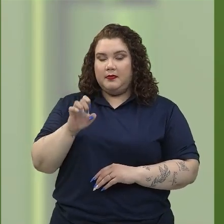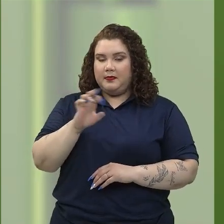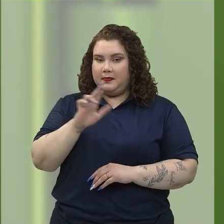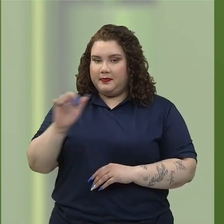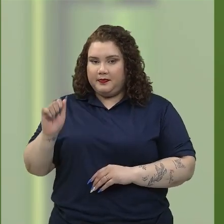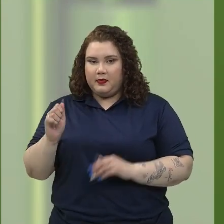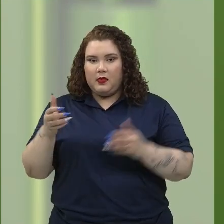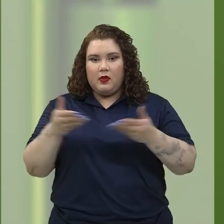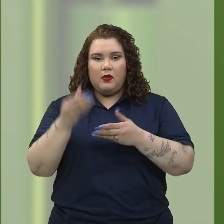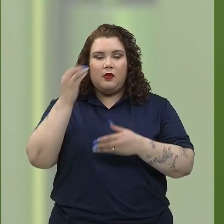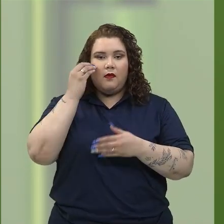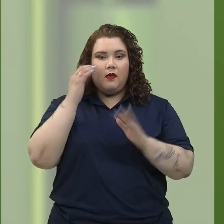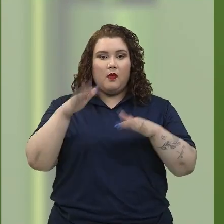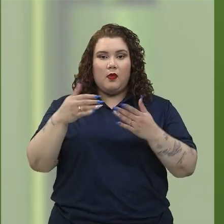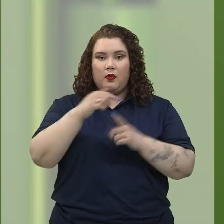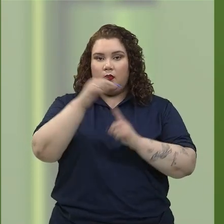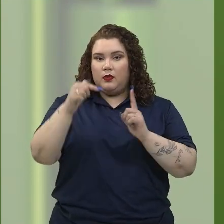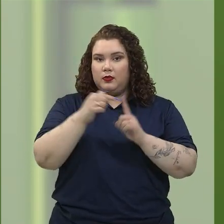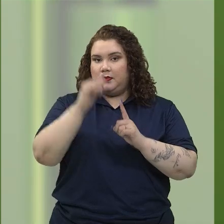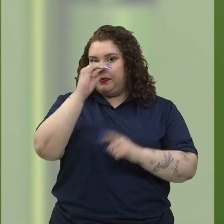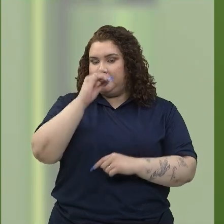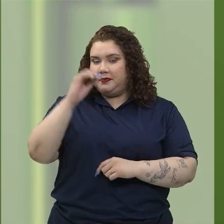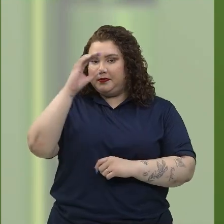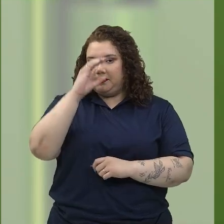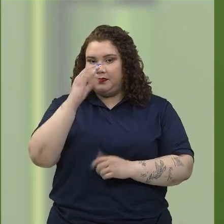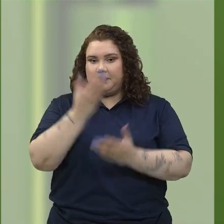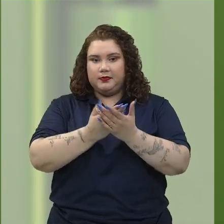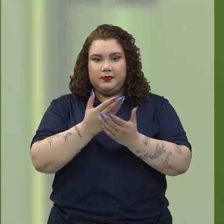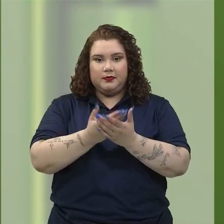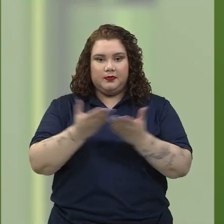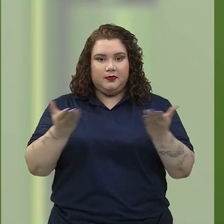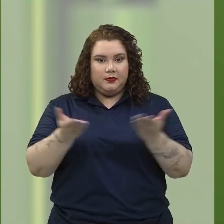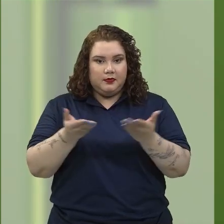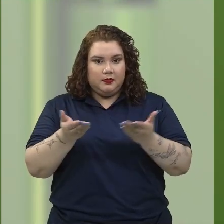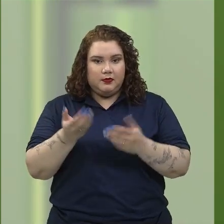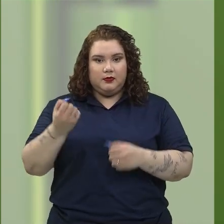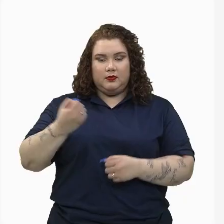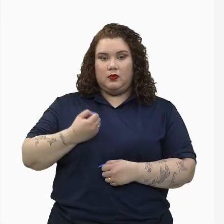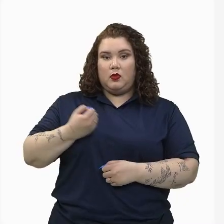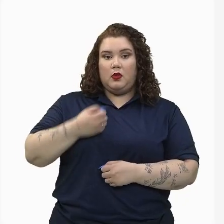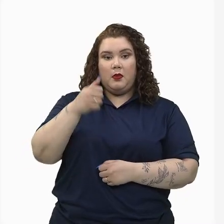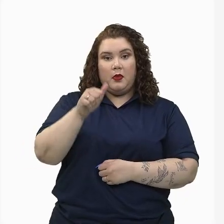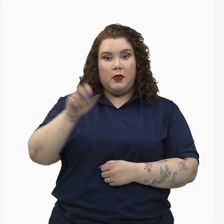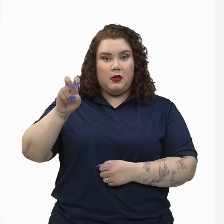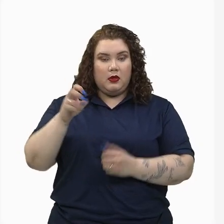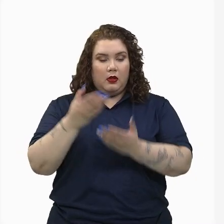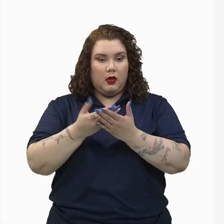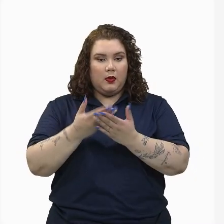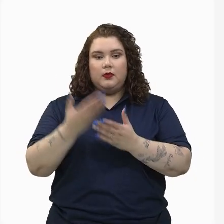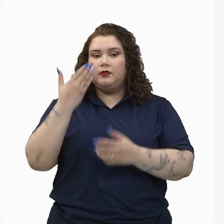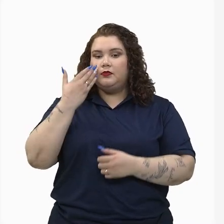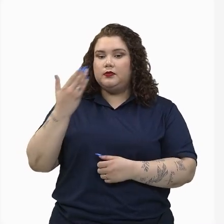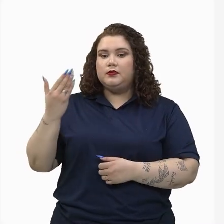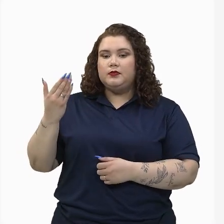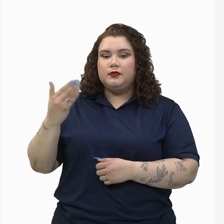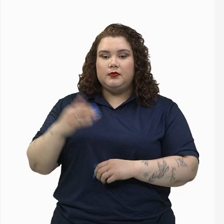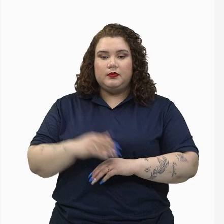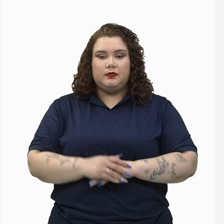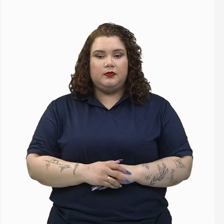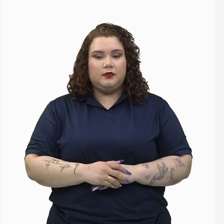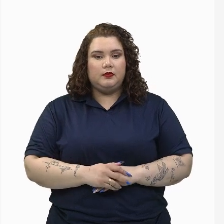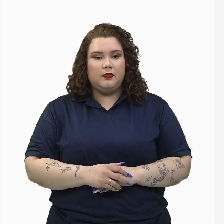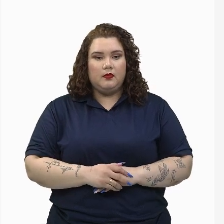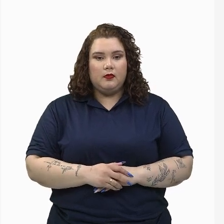vamos conhecer qual é o objeto de conhecimento da nossa aula número 15. Vamos lá, então. Então, nós